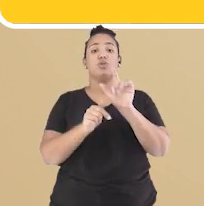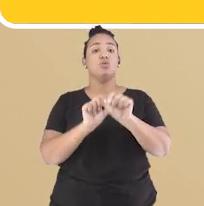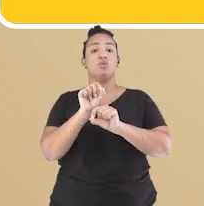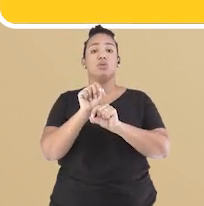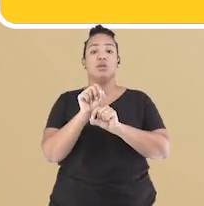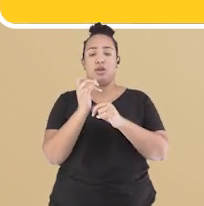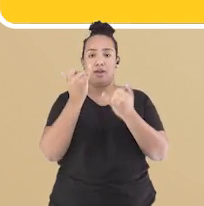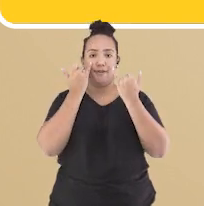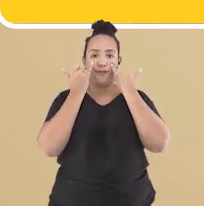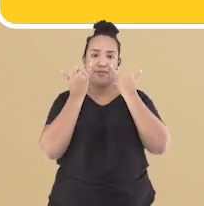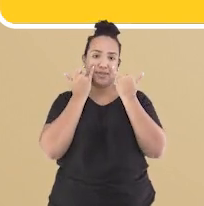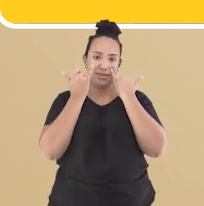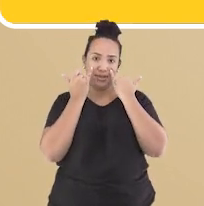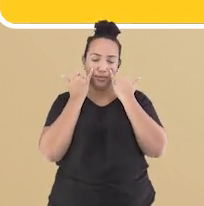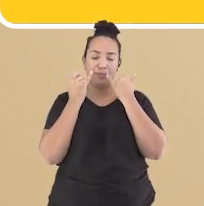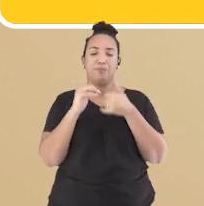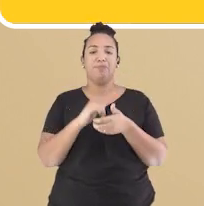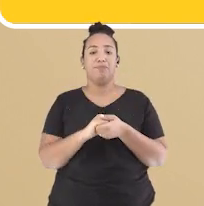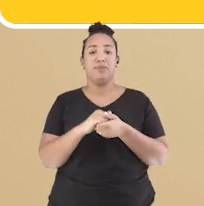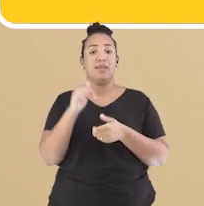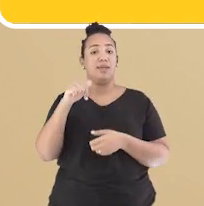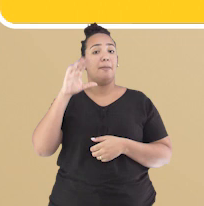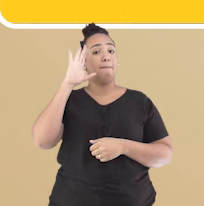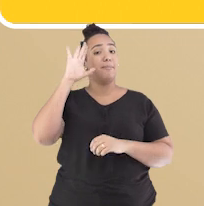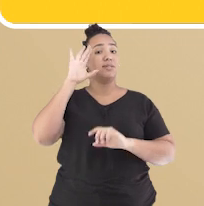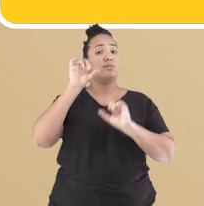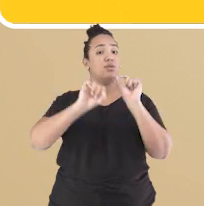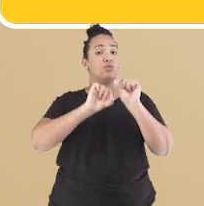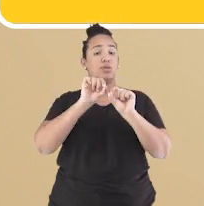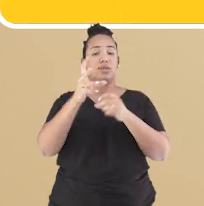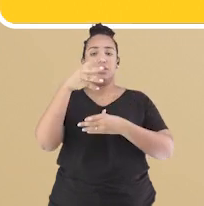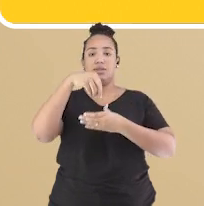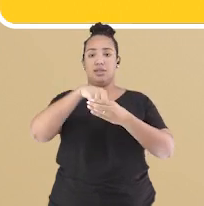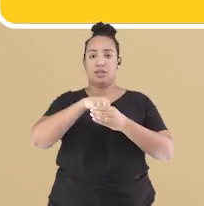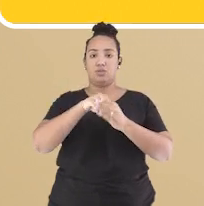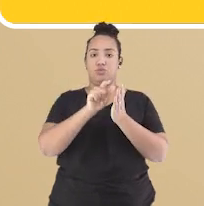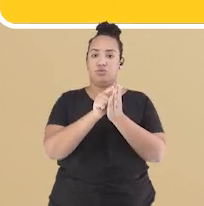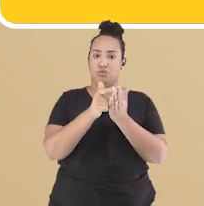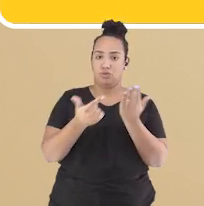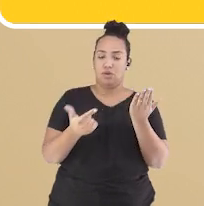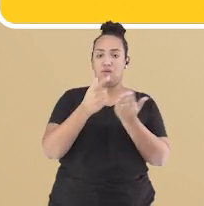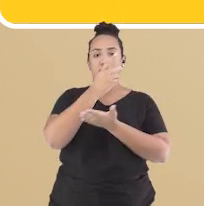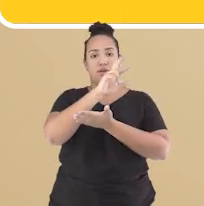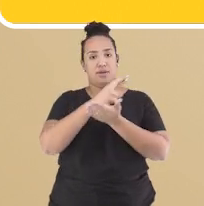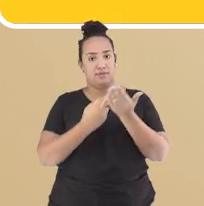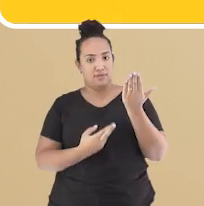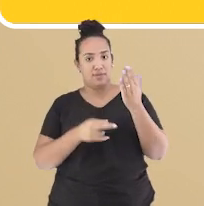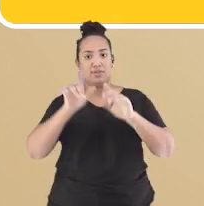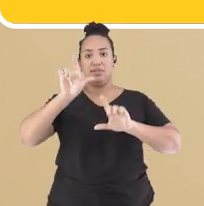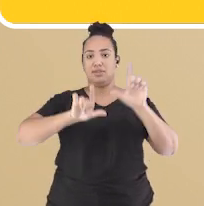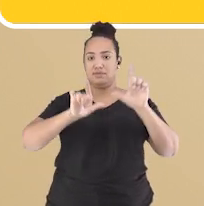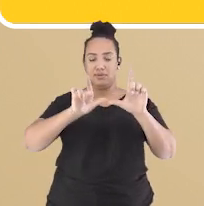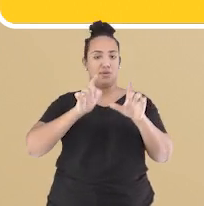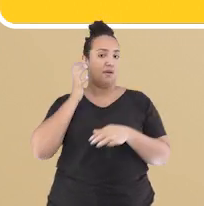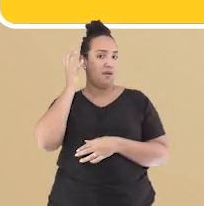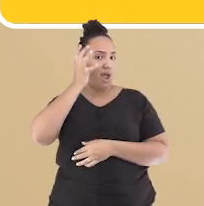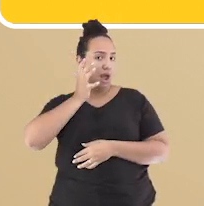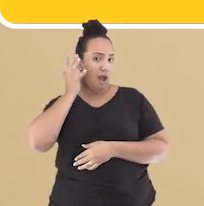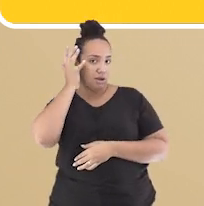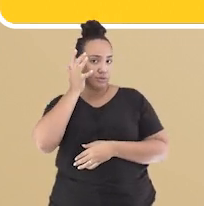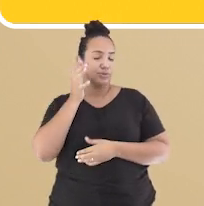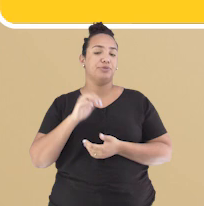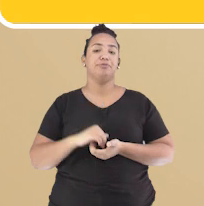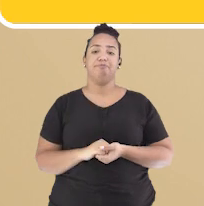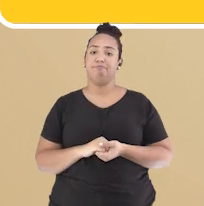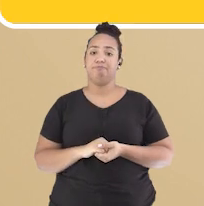informar e comunicar sobre algo, aparecendo principalmente em jornais, revistas, rádio e televisão. Uma